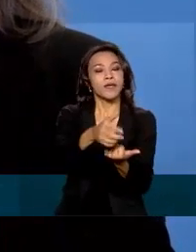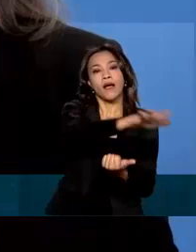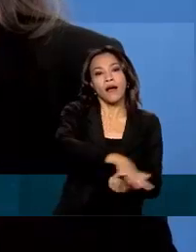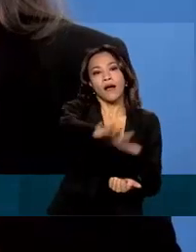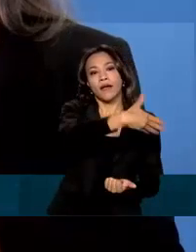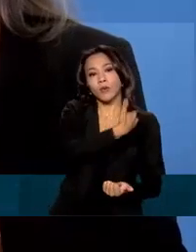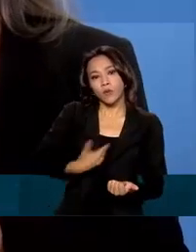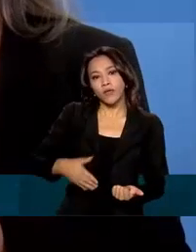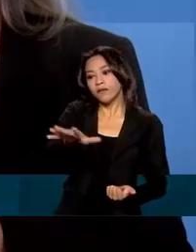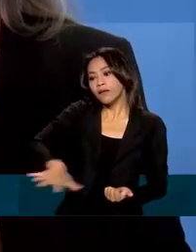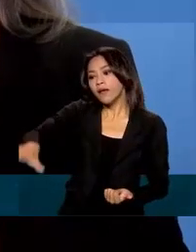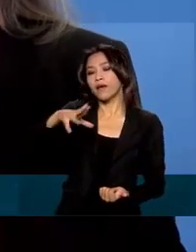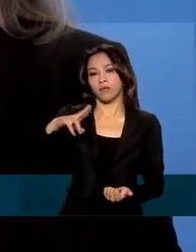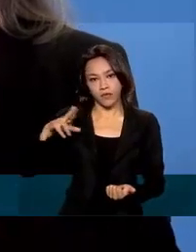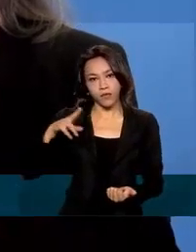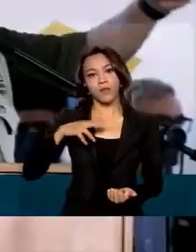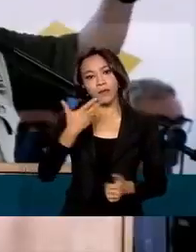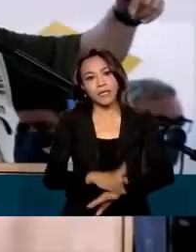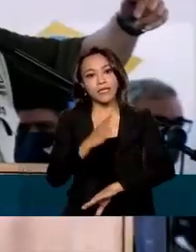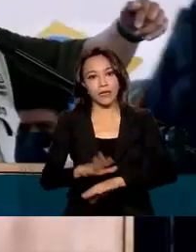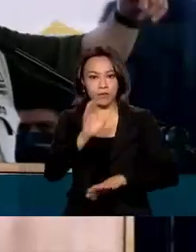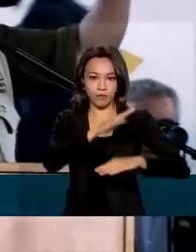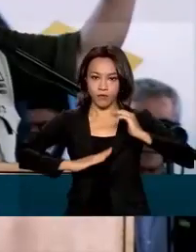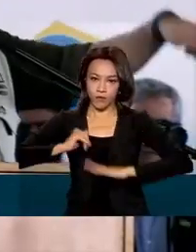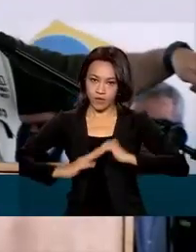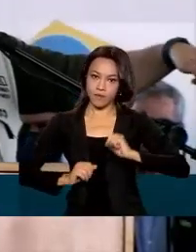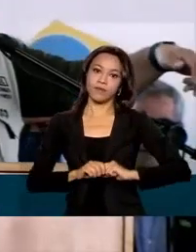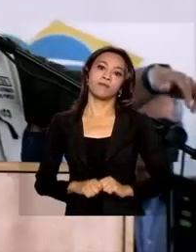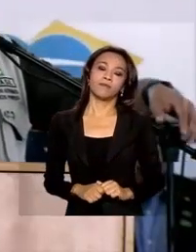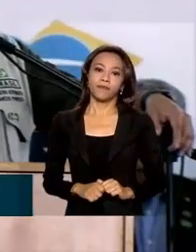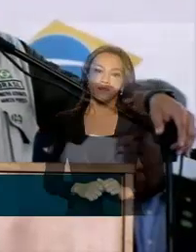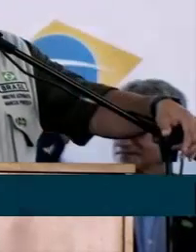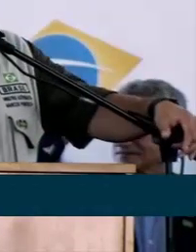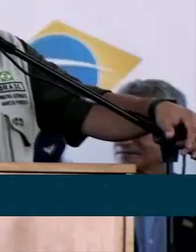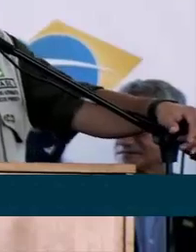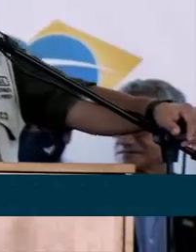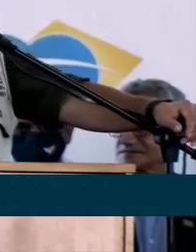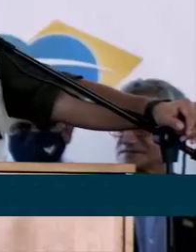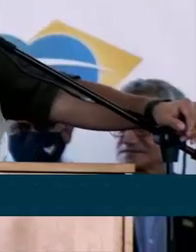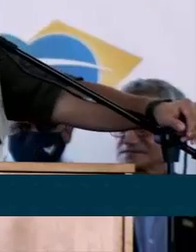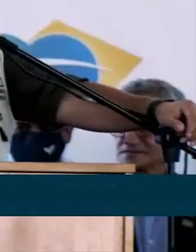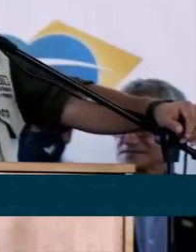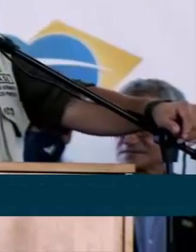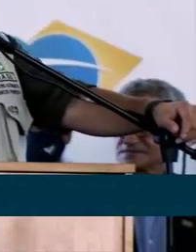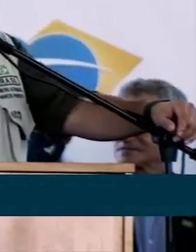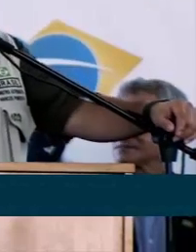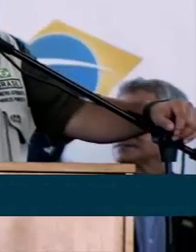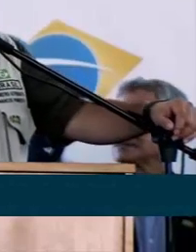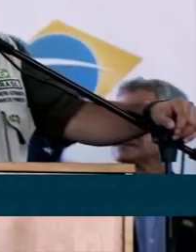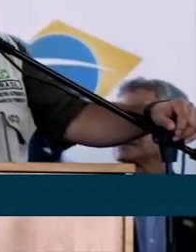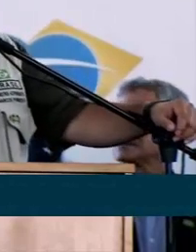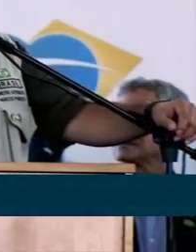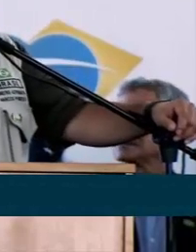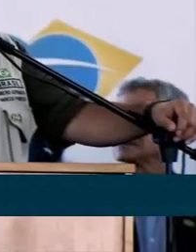privadas Na capacitação de profissionais A partir do ano que vem com esse Centro Nacional de Vacinas MCTI, o